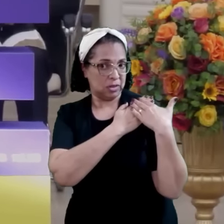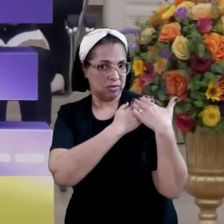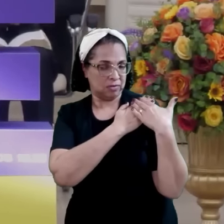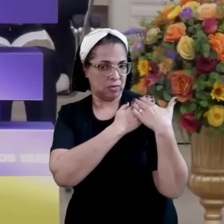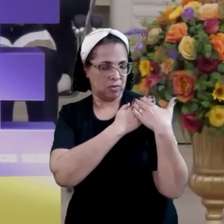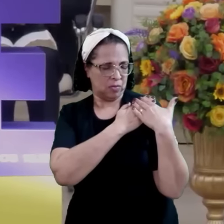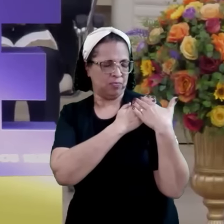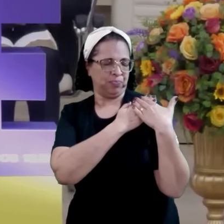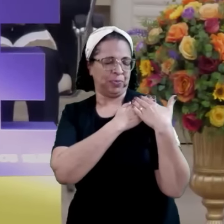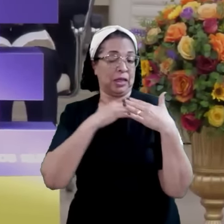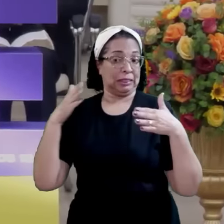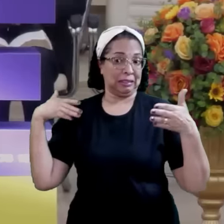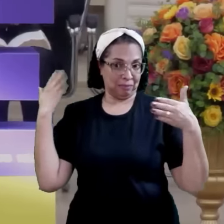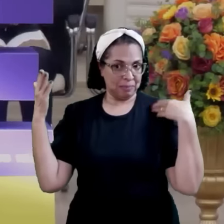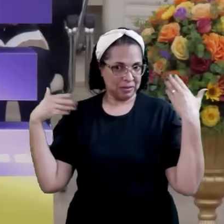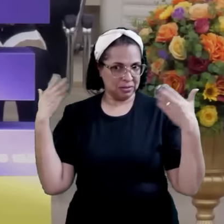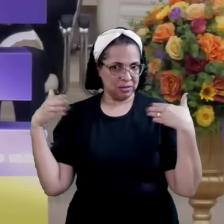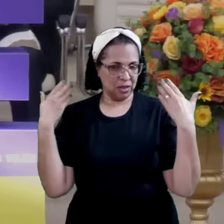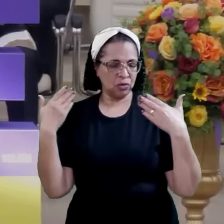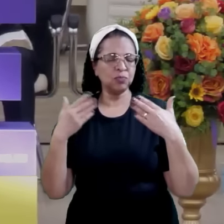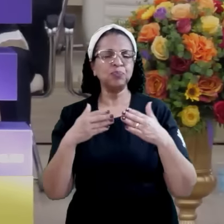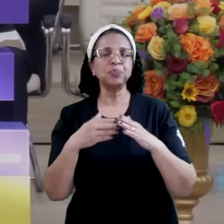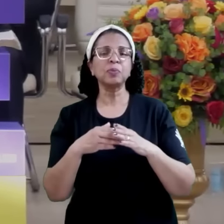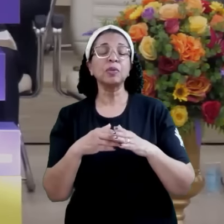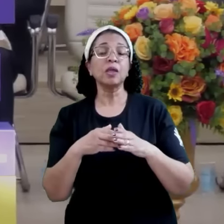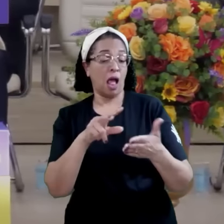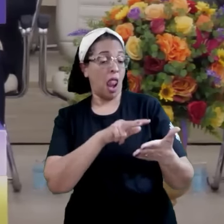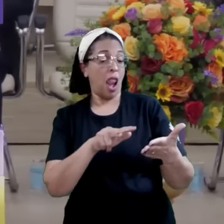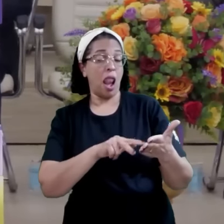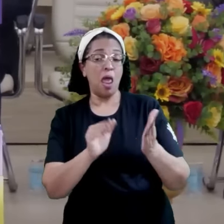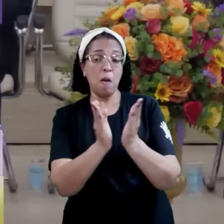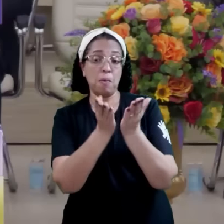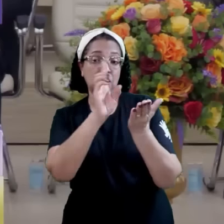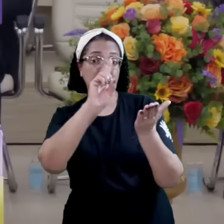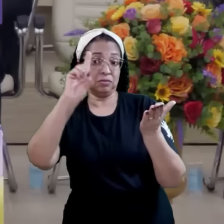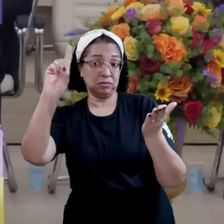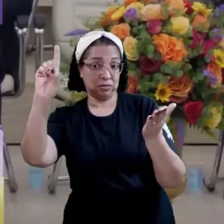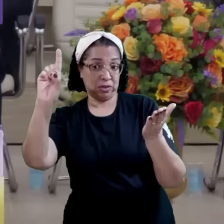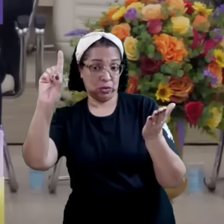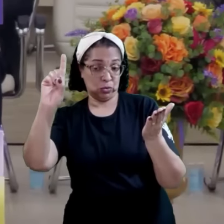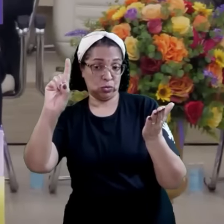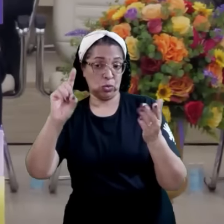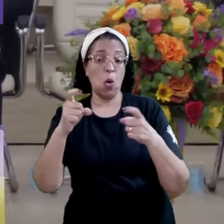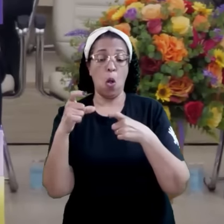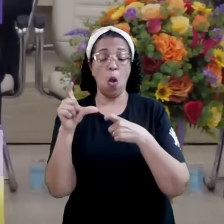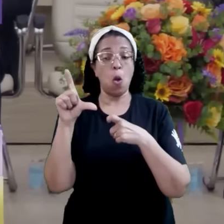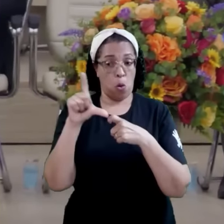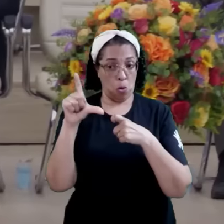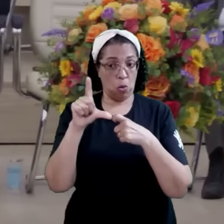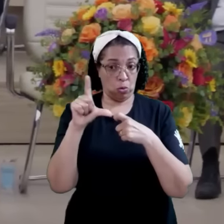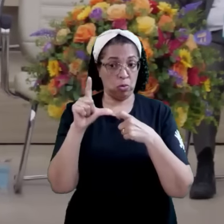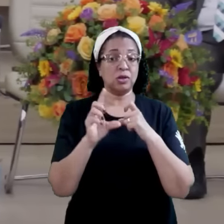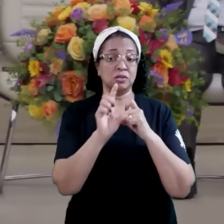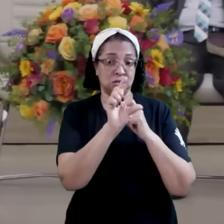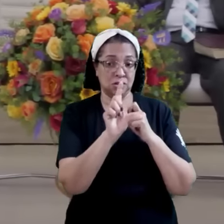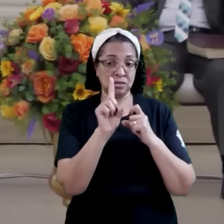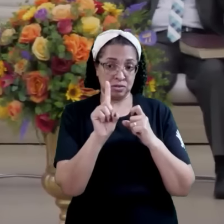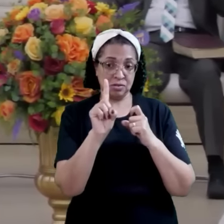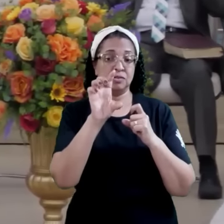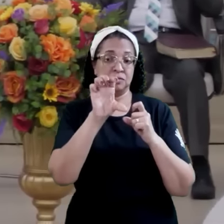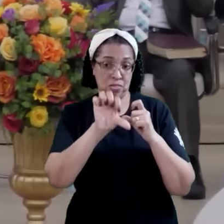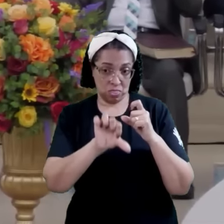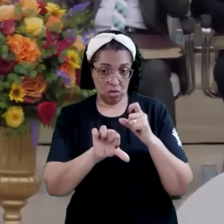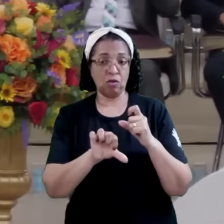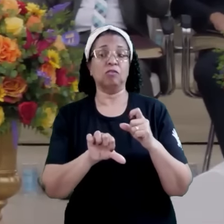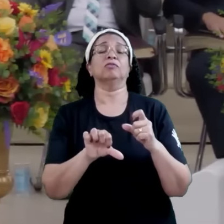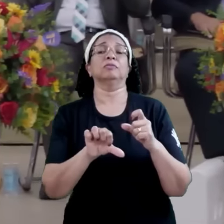nós vamos entrar e quem foi que Jesus se encontrou Zaqueu todo mundo respondeu pois bem e aonde Zaqueu sentou